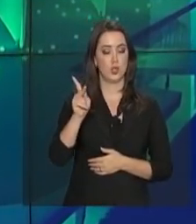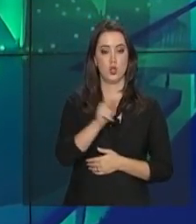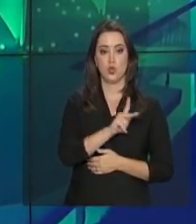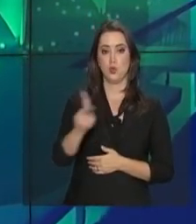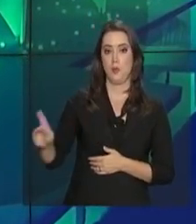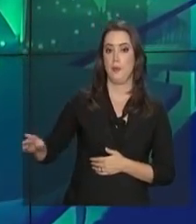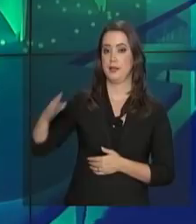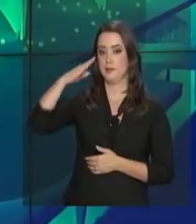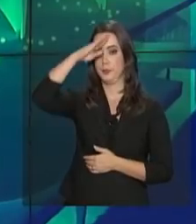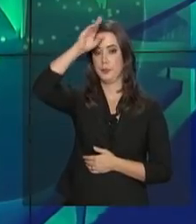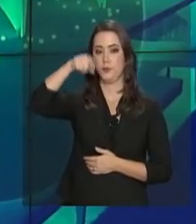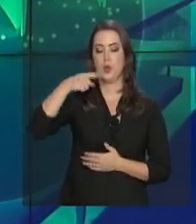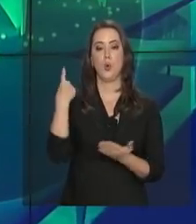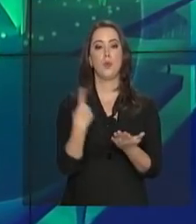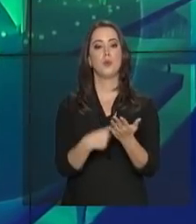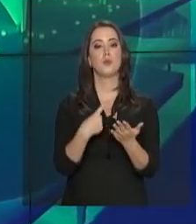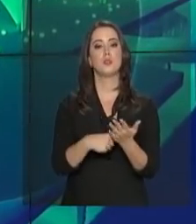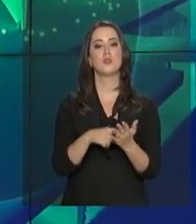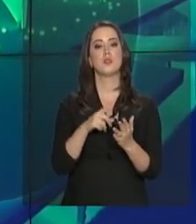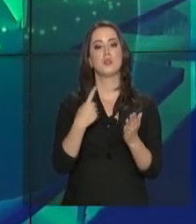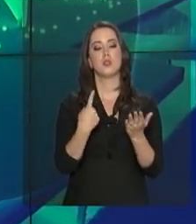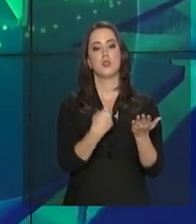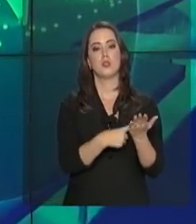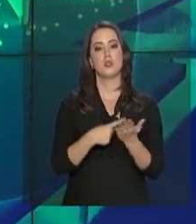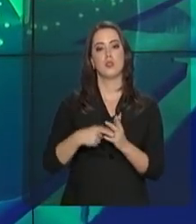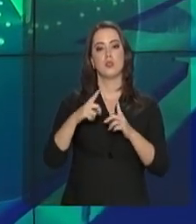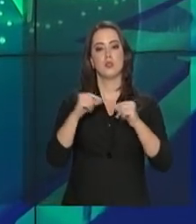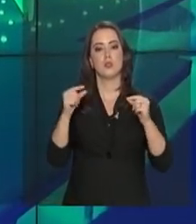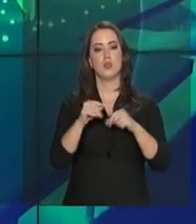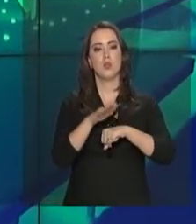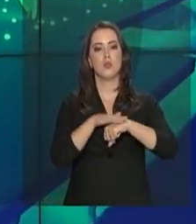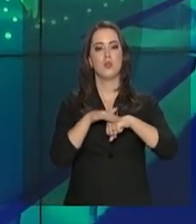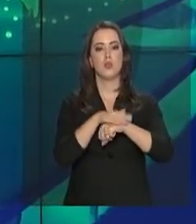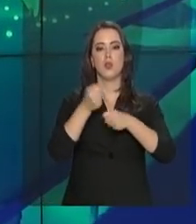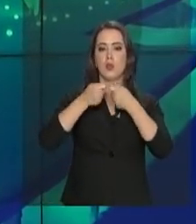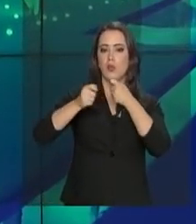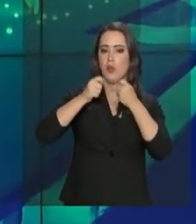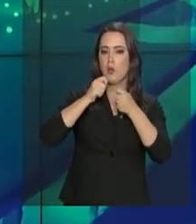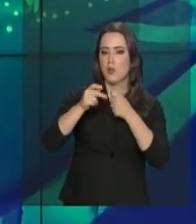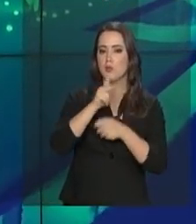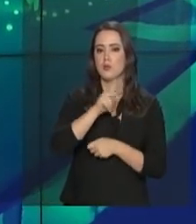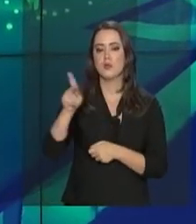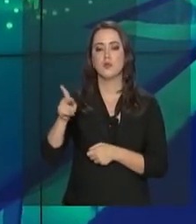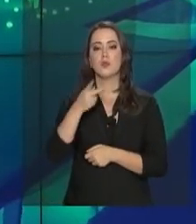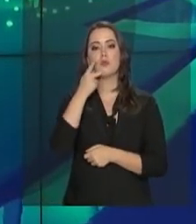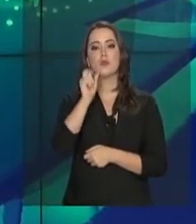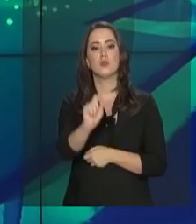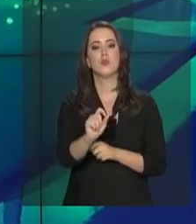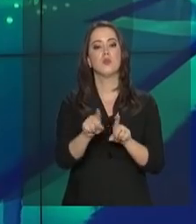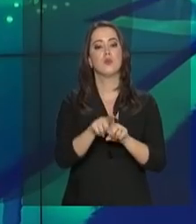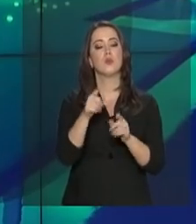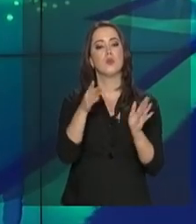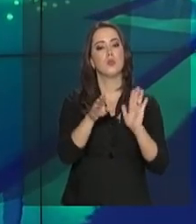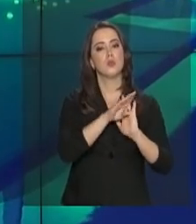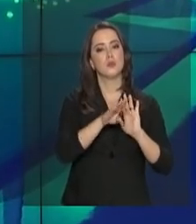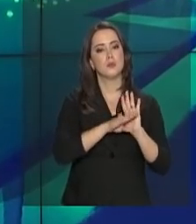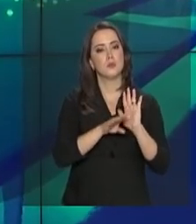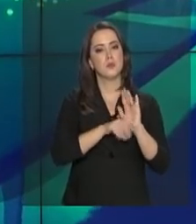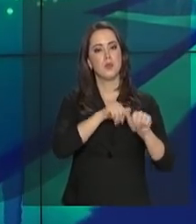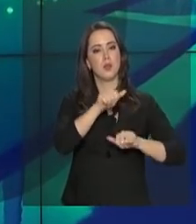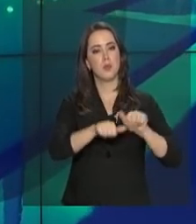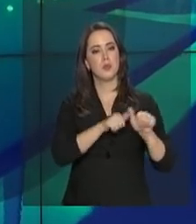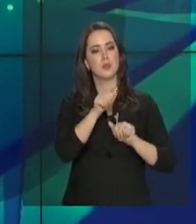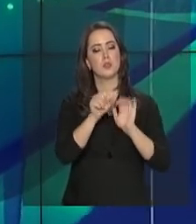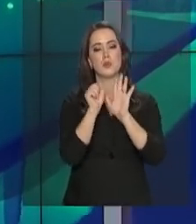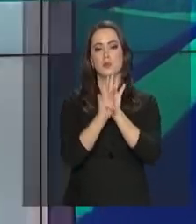jair bolsonaro cumpriu agenda aqui em brasília em conversa com a imprensa o presidente eleito falou sobre o projeto para reforma